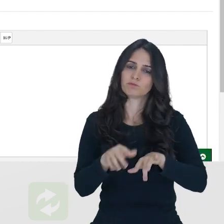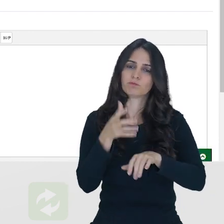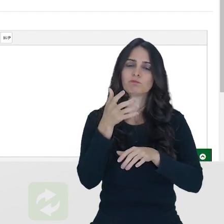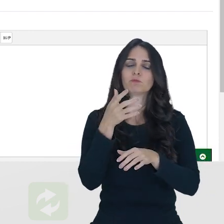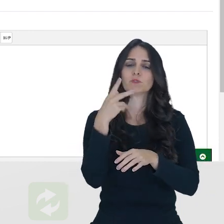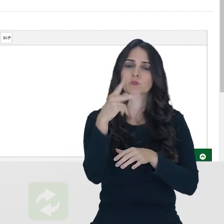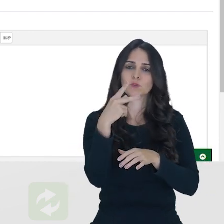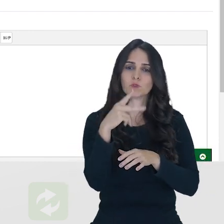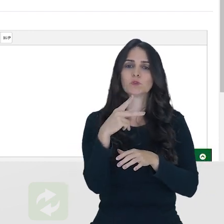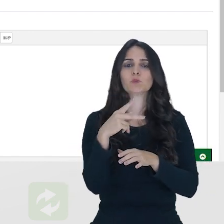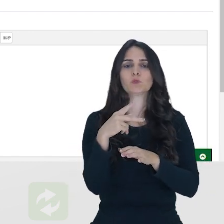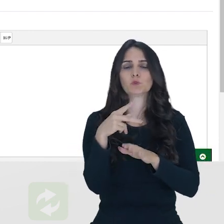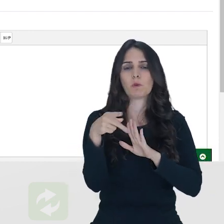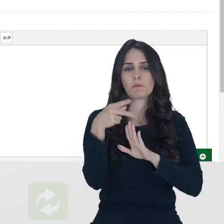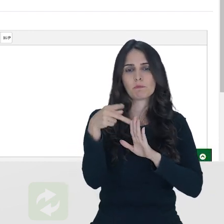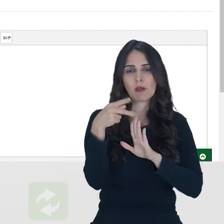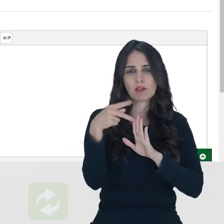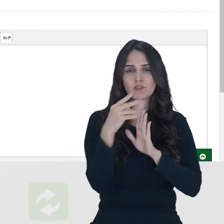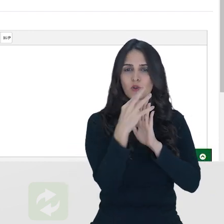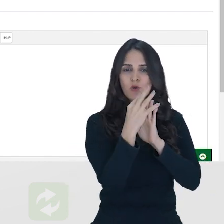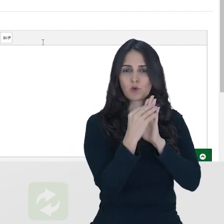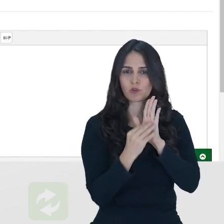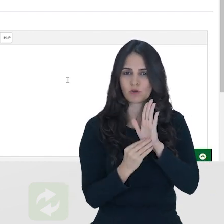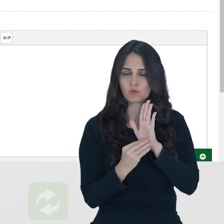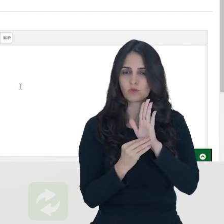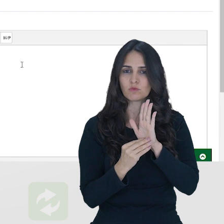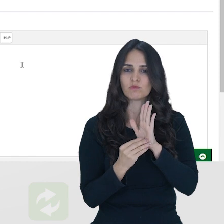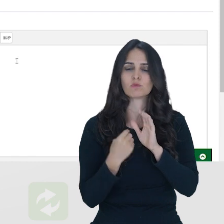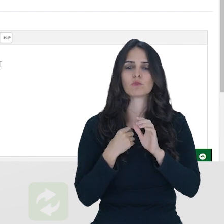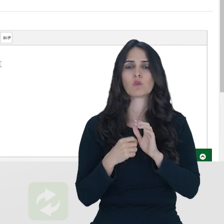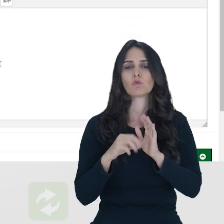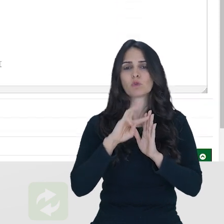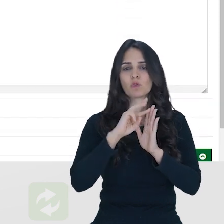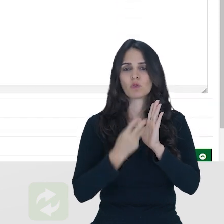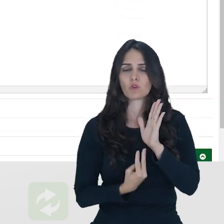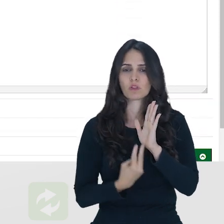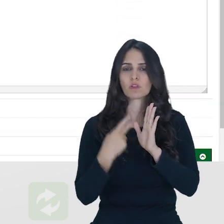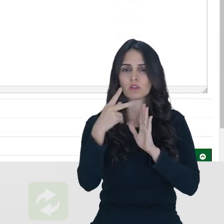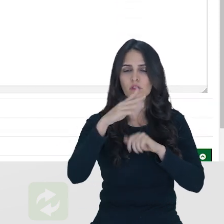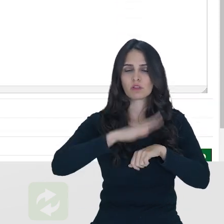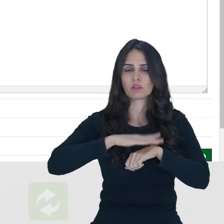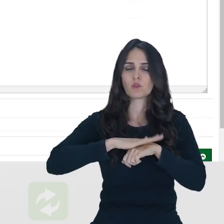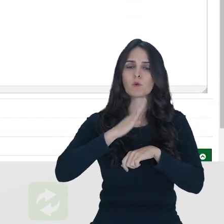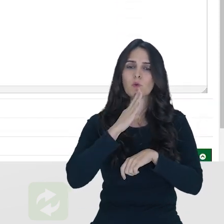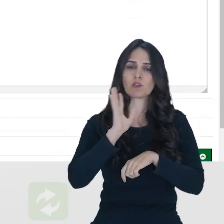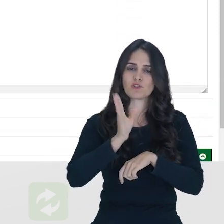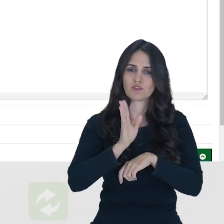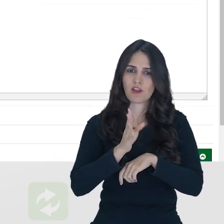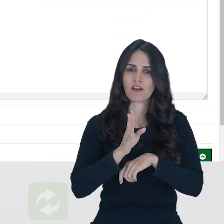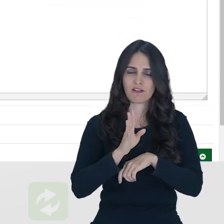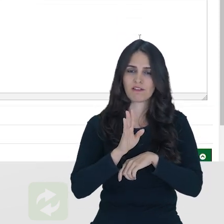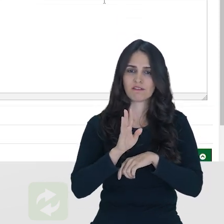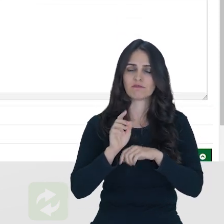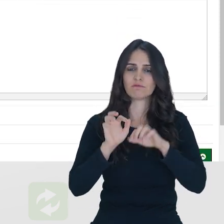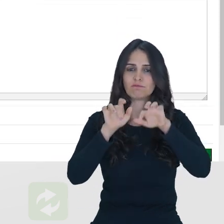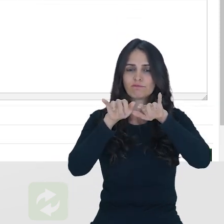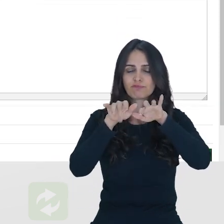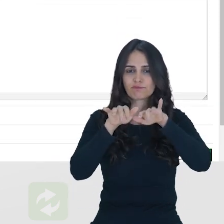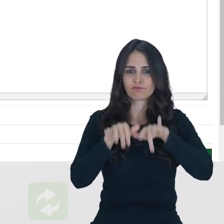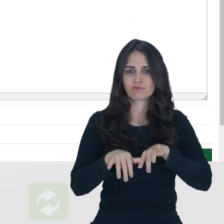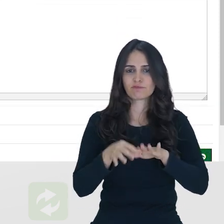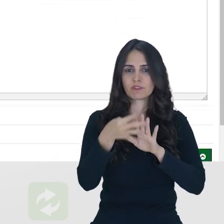da sua página utilizando o editor de texto que você já conhece que você pode